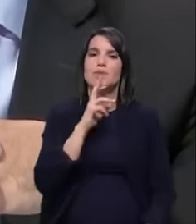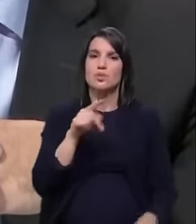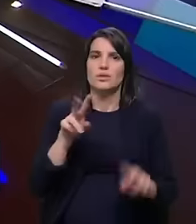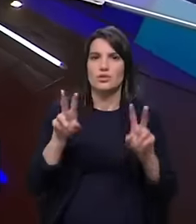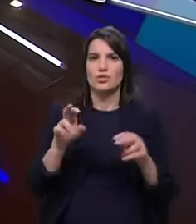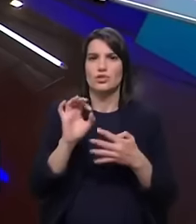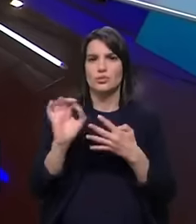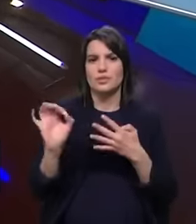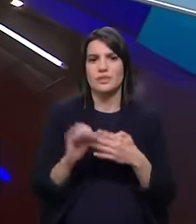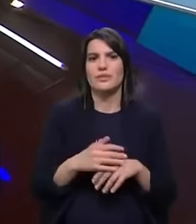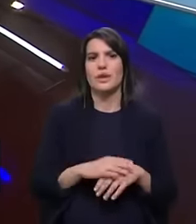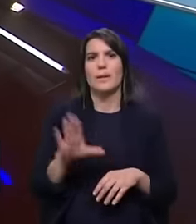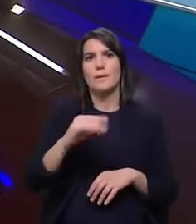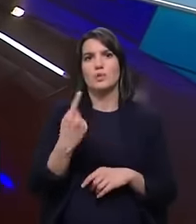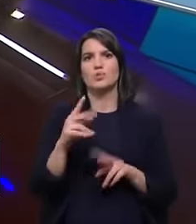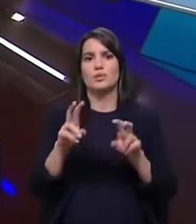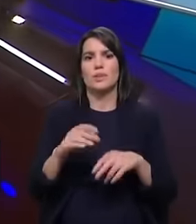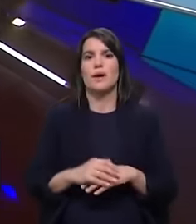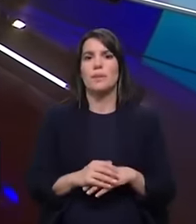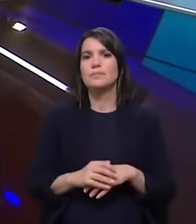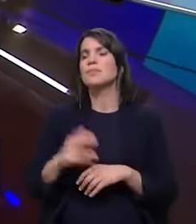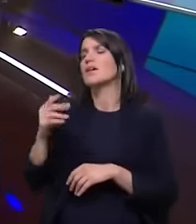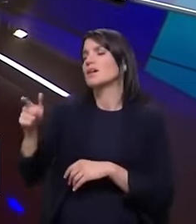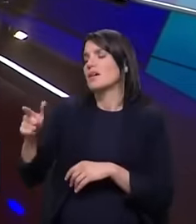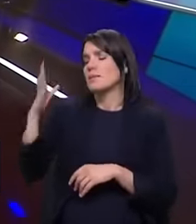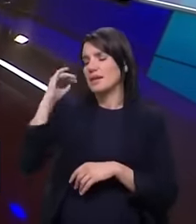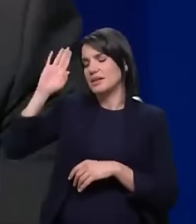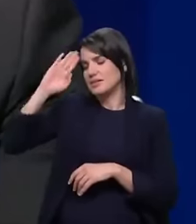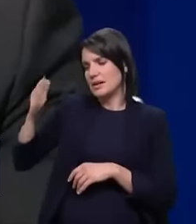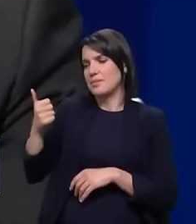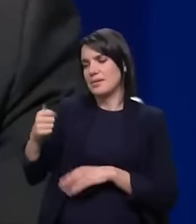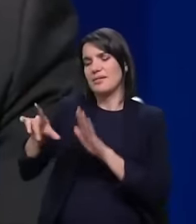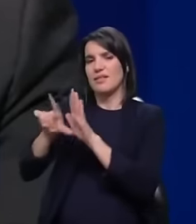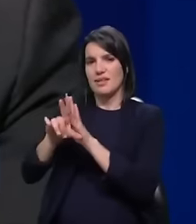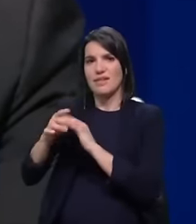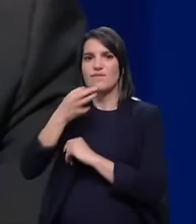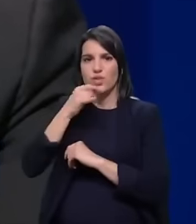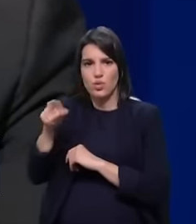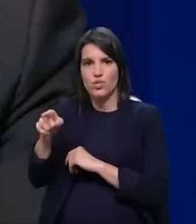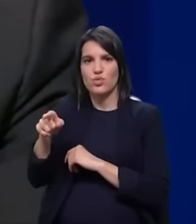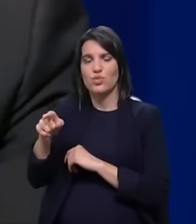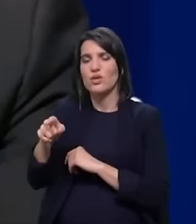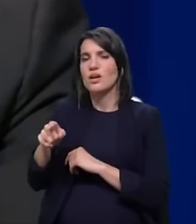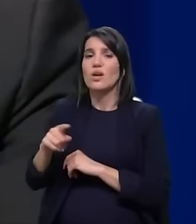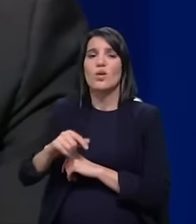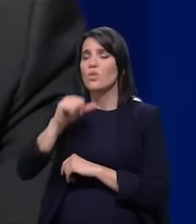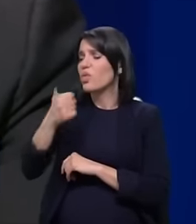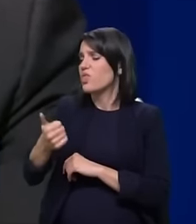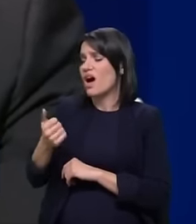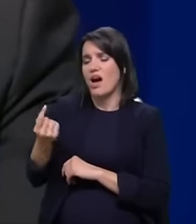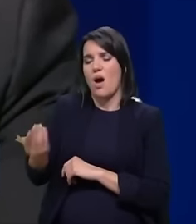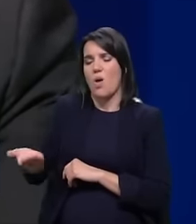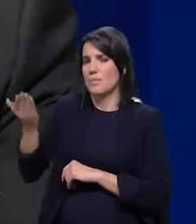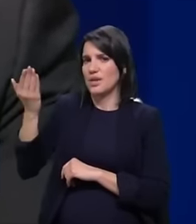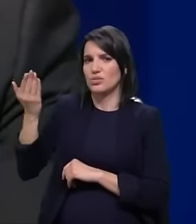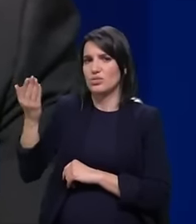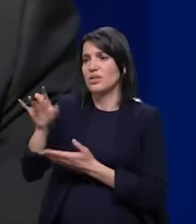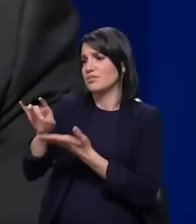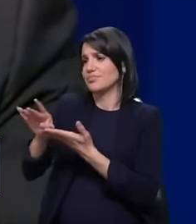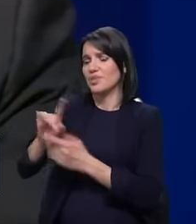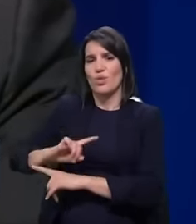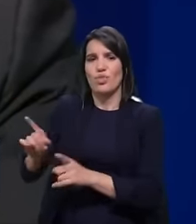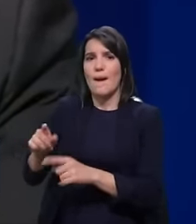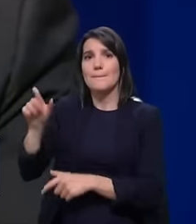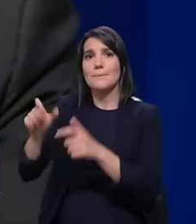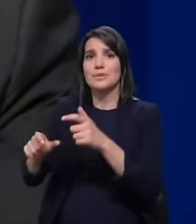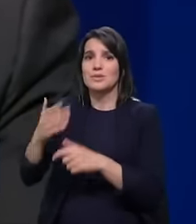em particular, para avançarmos para mais um tema. A Mariana Mortágua sabe bem que a lei a que se referiu não permitia nem grandes aumentos, nem despejo, a pessoas que